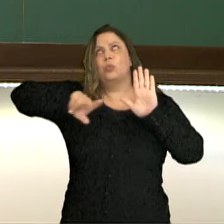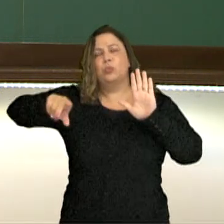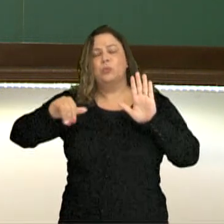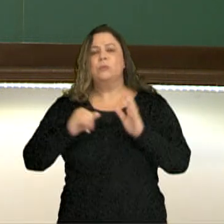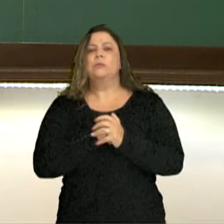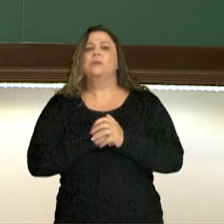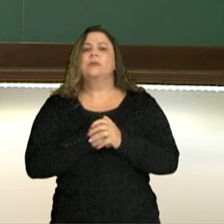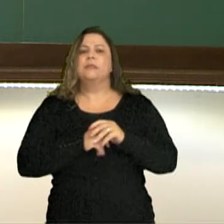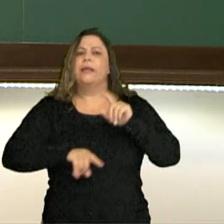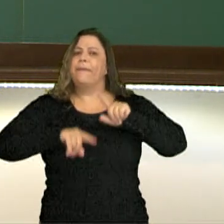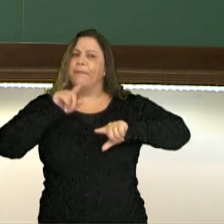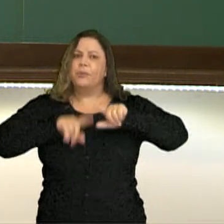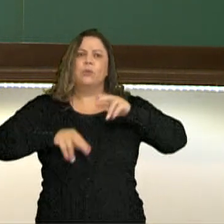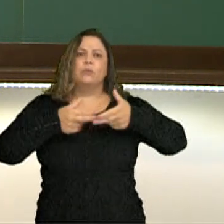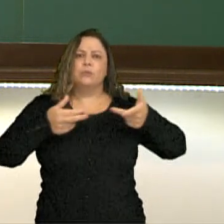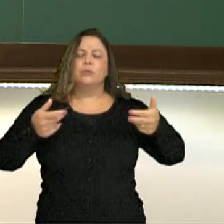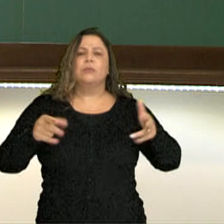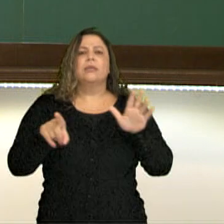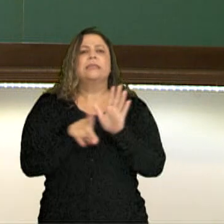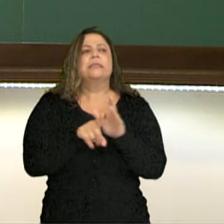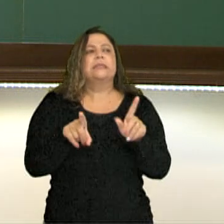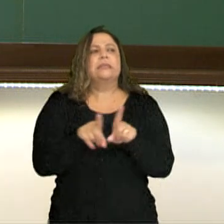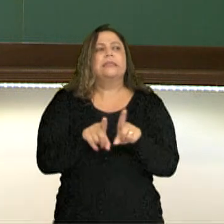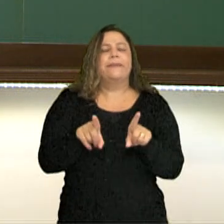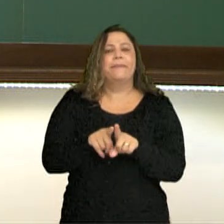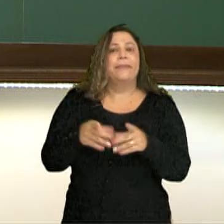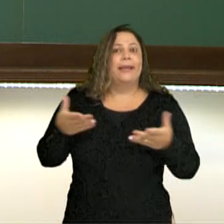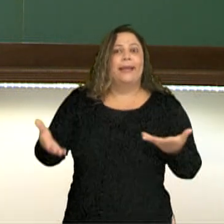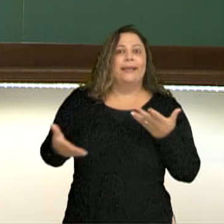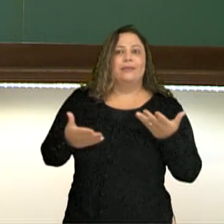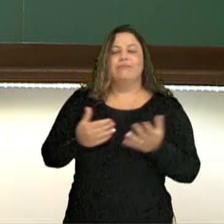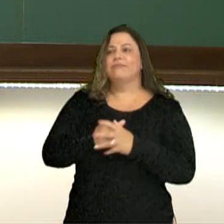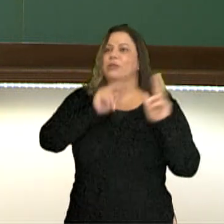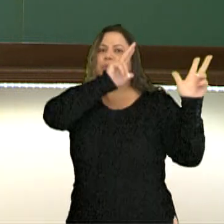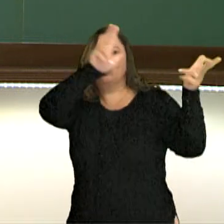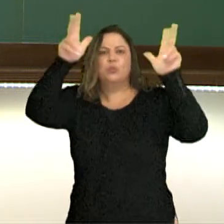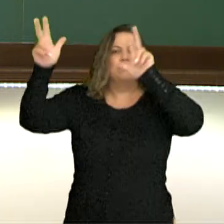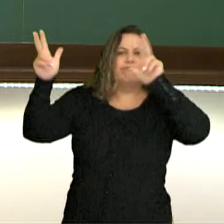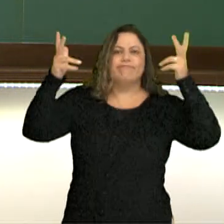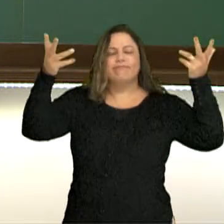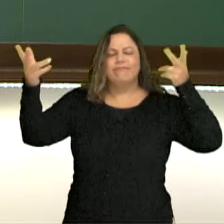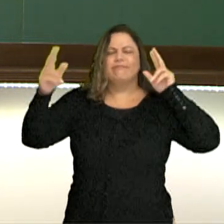função de apenas entretenimento,